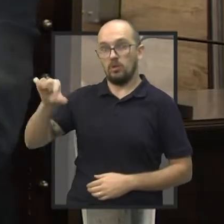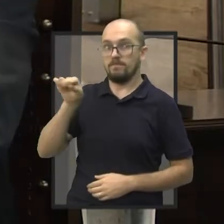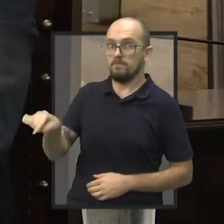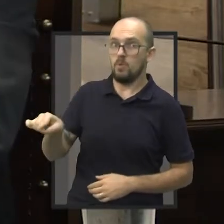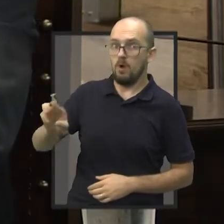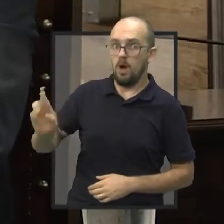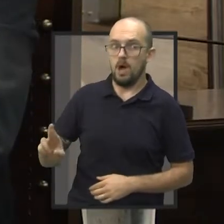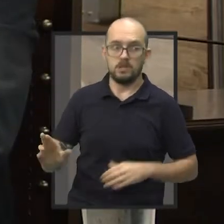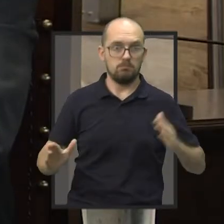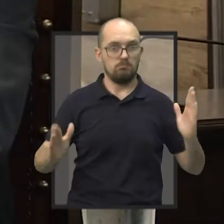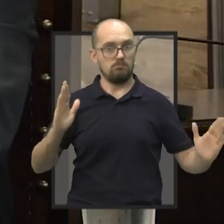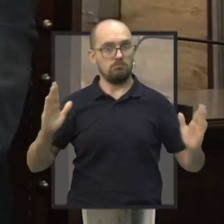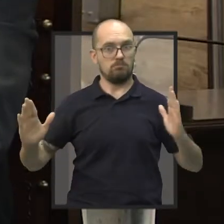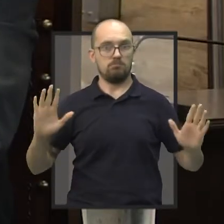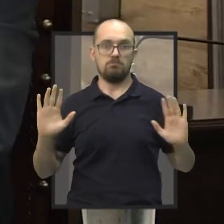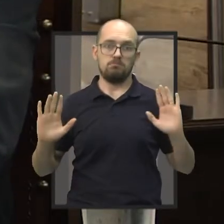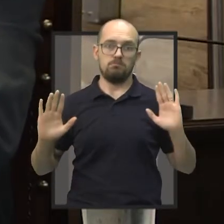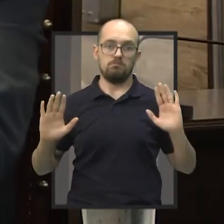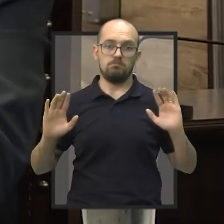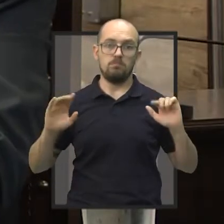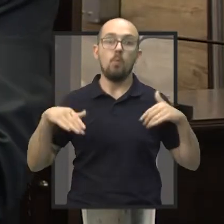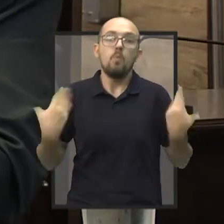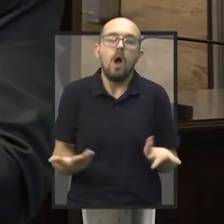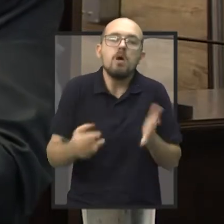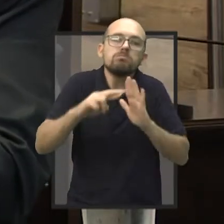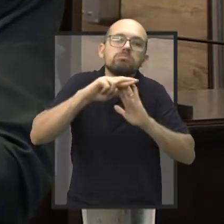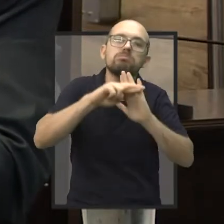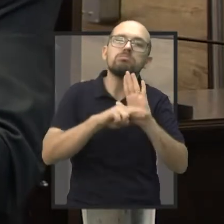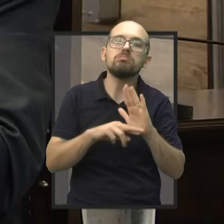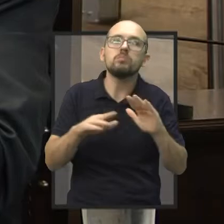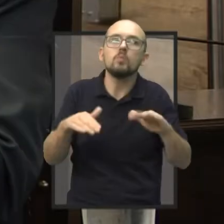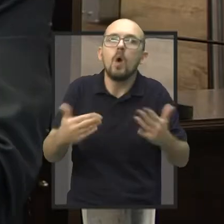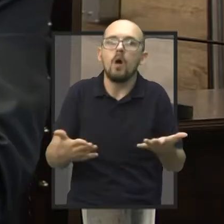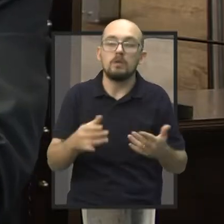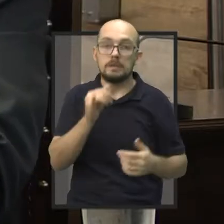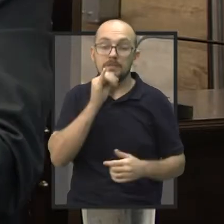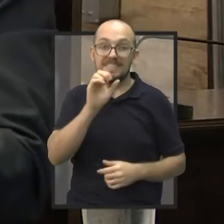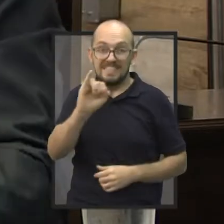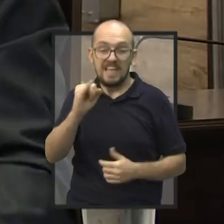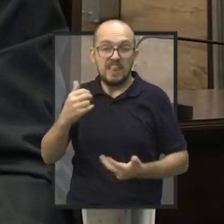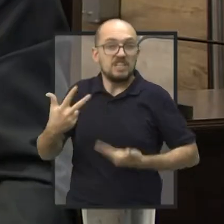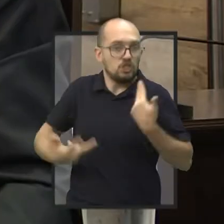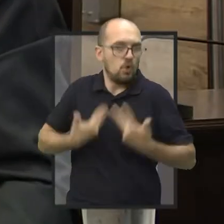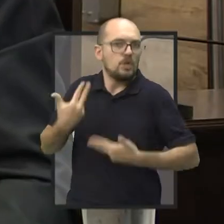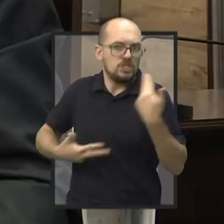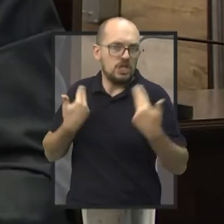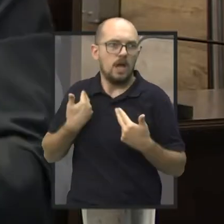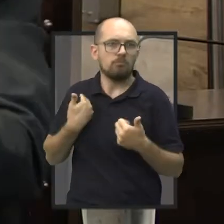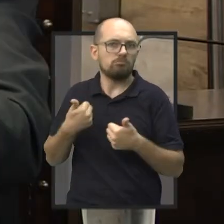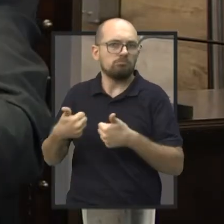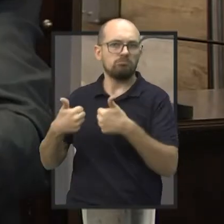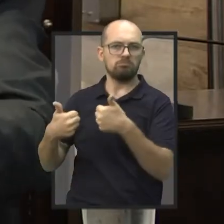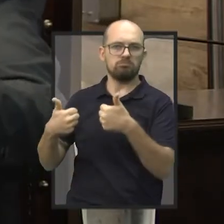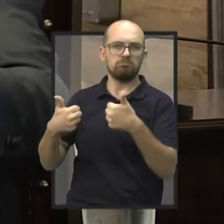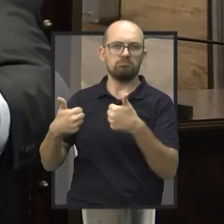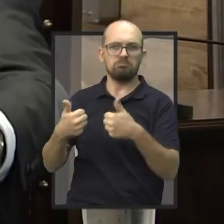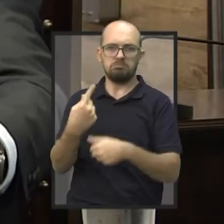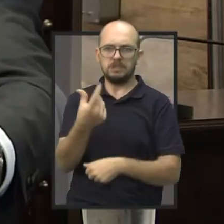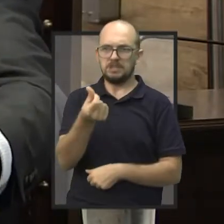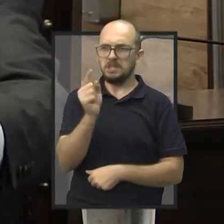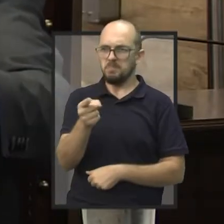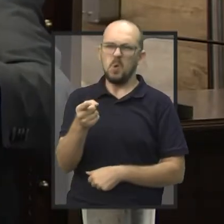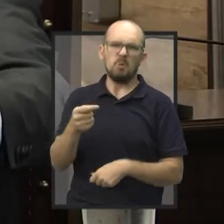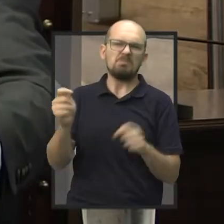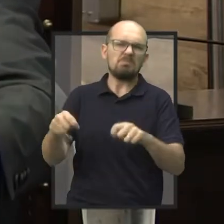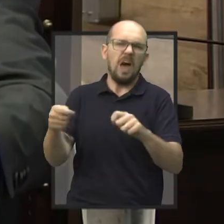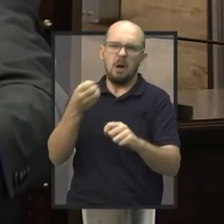nenhuma especificação. Se ela for um equipamento cirúrgico, está dentro do preço, está até barato. Agora, se ela for